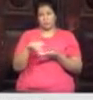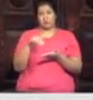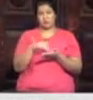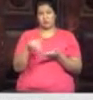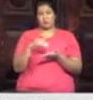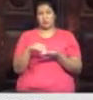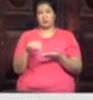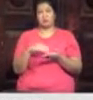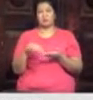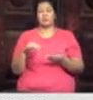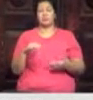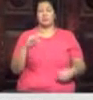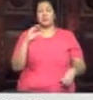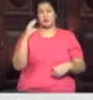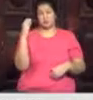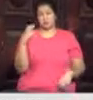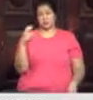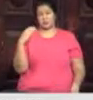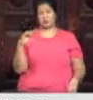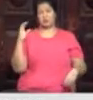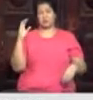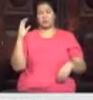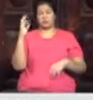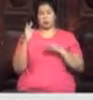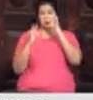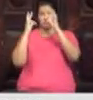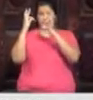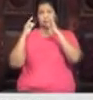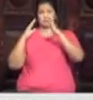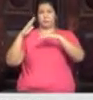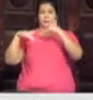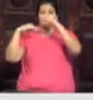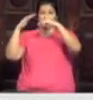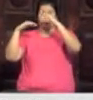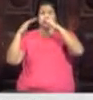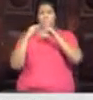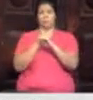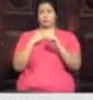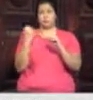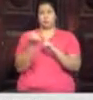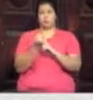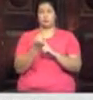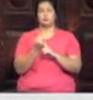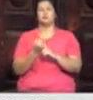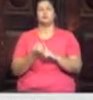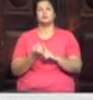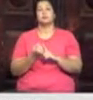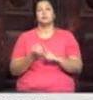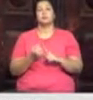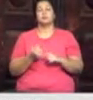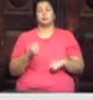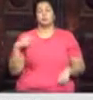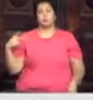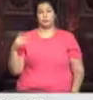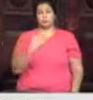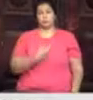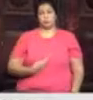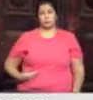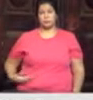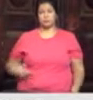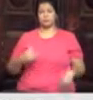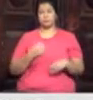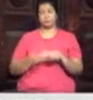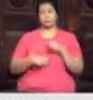a Secretaria de Ciência, Tecnologia e Desenvolvimento Social, deputado Bruno Dauai, porque o governador, em novembro do